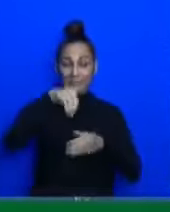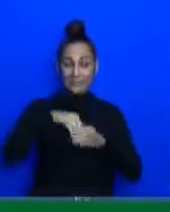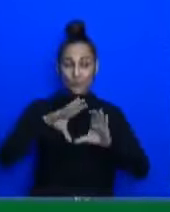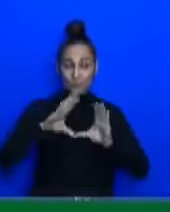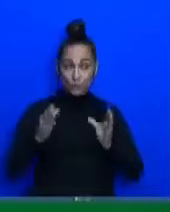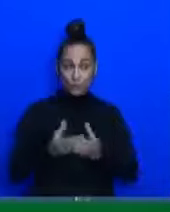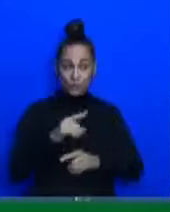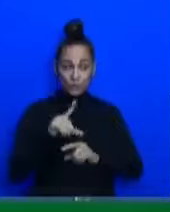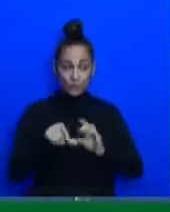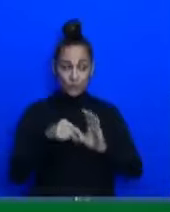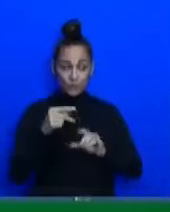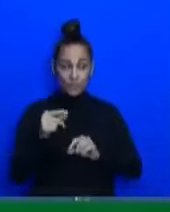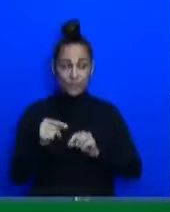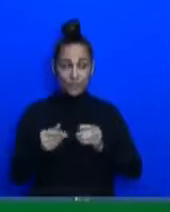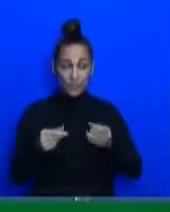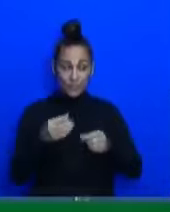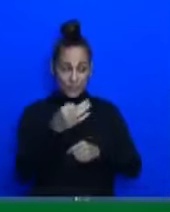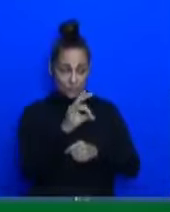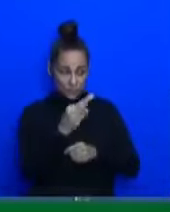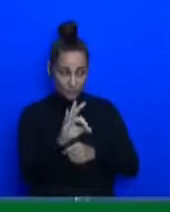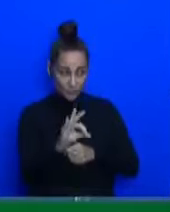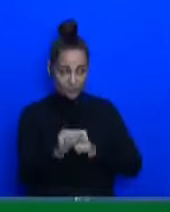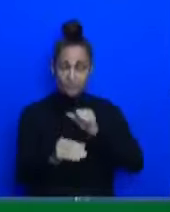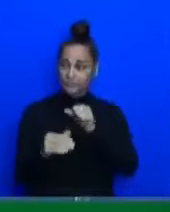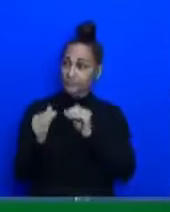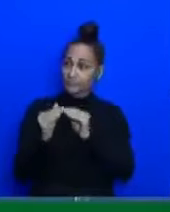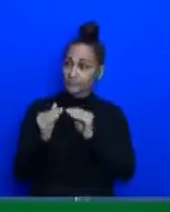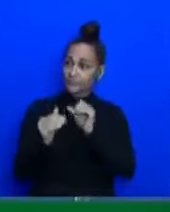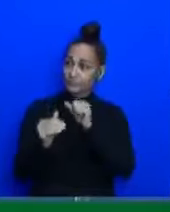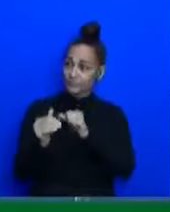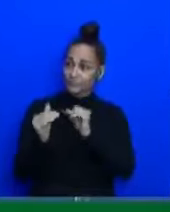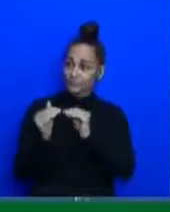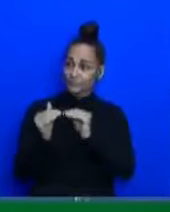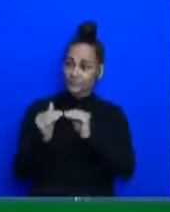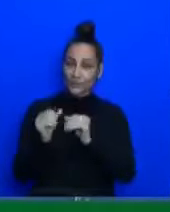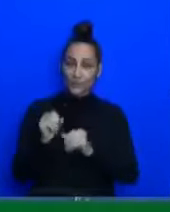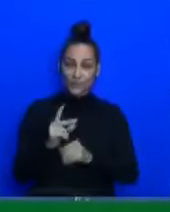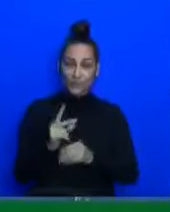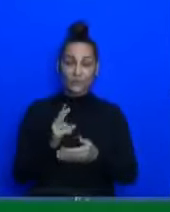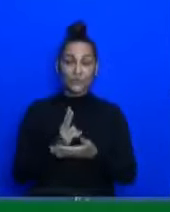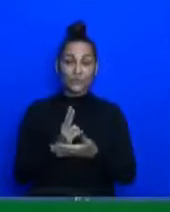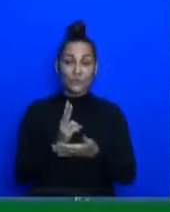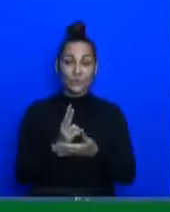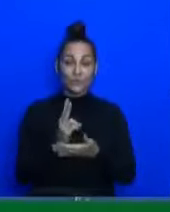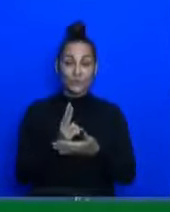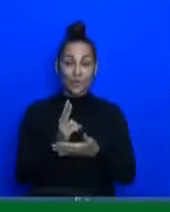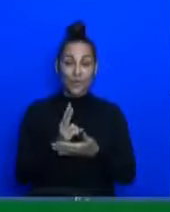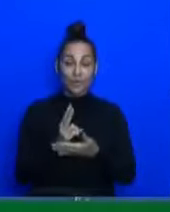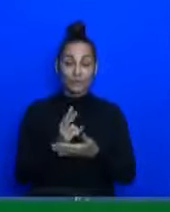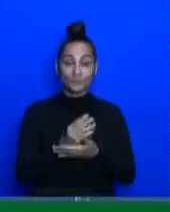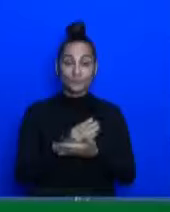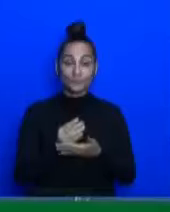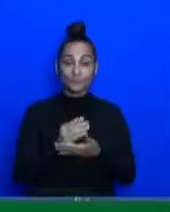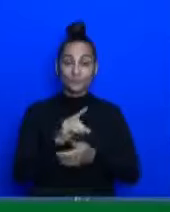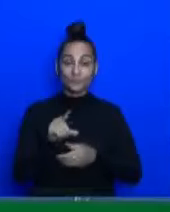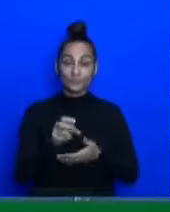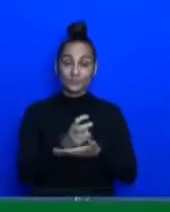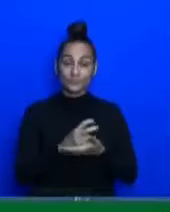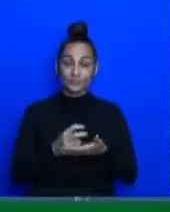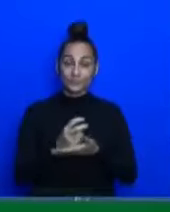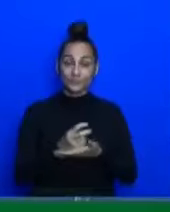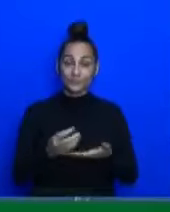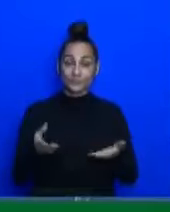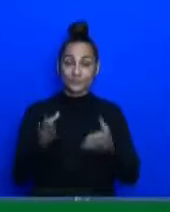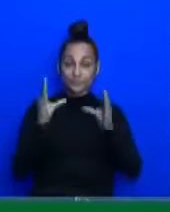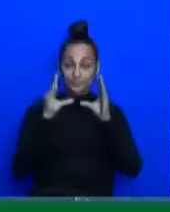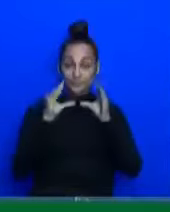presentes no Globo para o sorteio. As senhoras confirmam? Sim, confirmo. Sim, confirmo. Ok, então vamos dar prosseguimento, vamos dar início ao sorteio da quina dessa